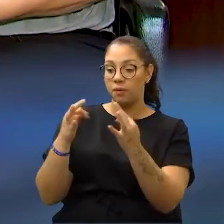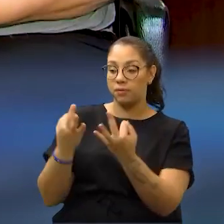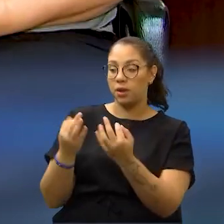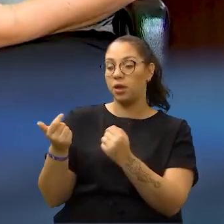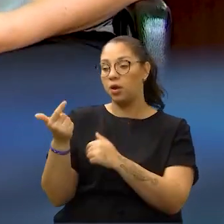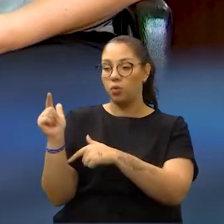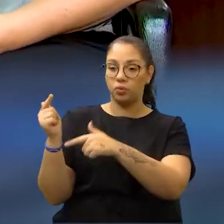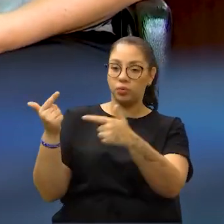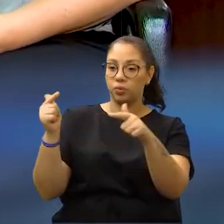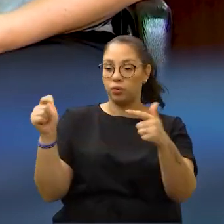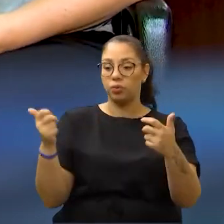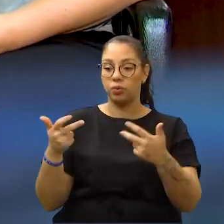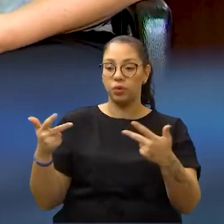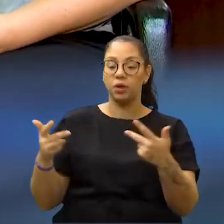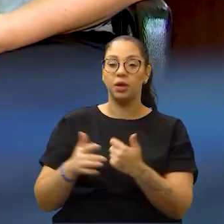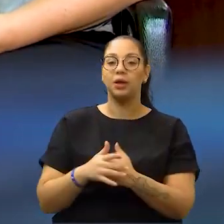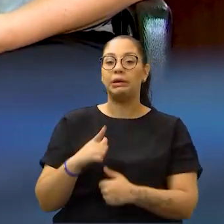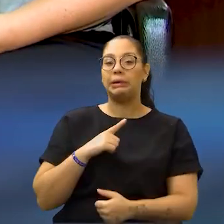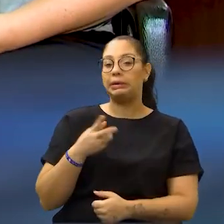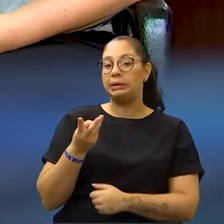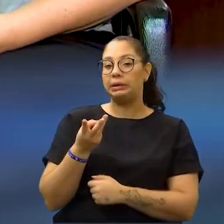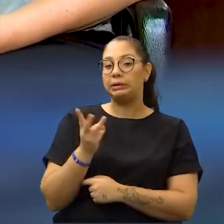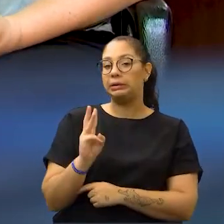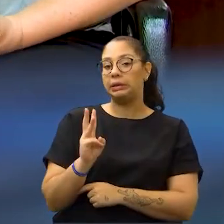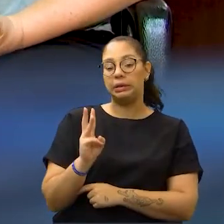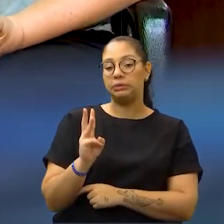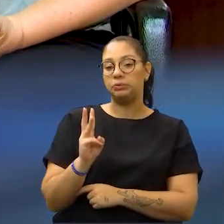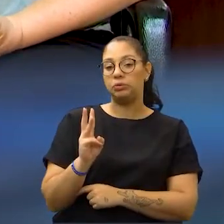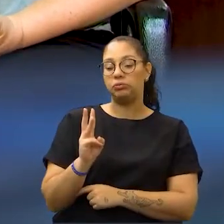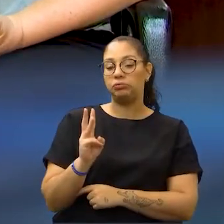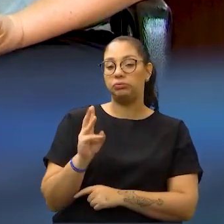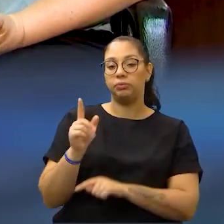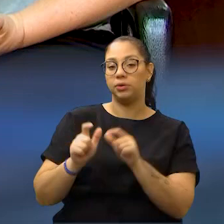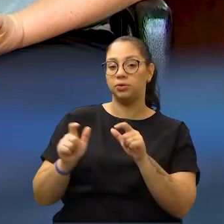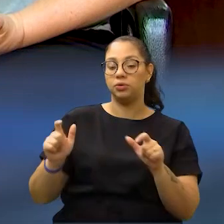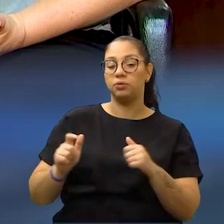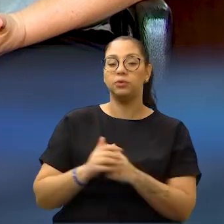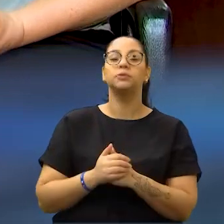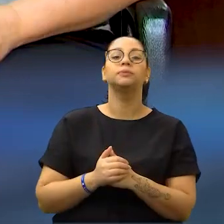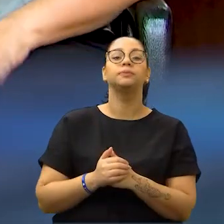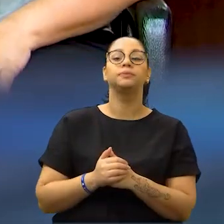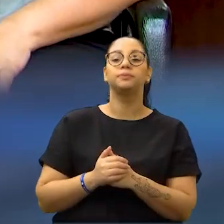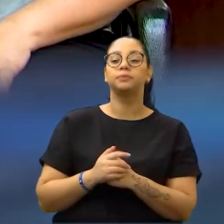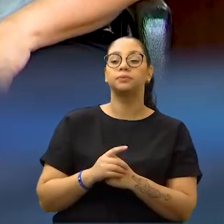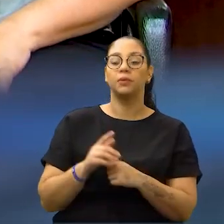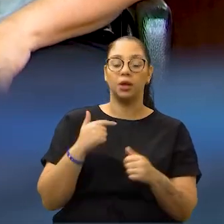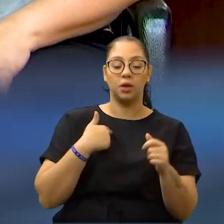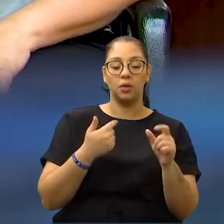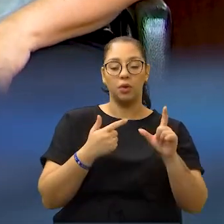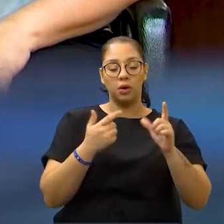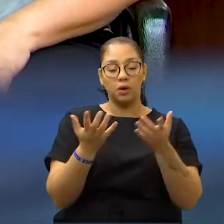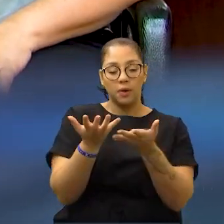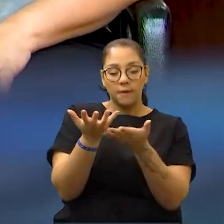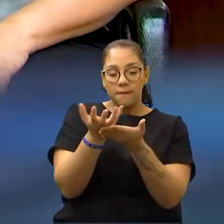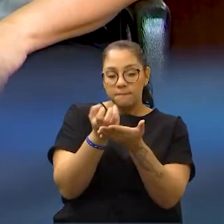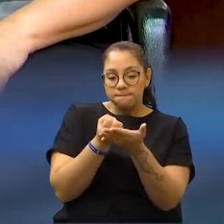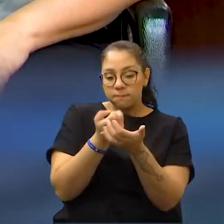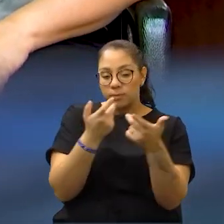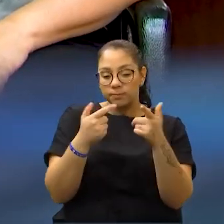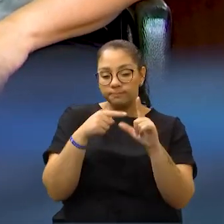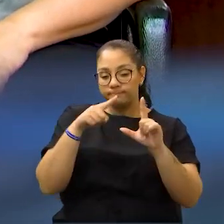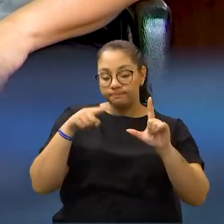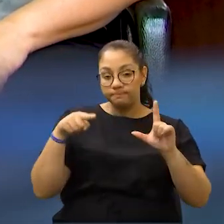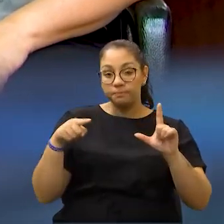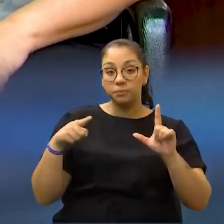outros trabalhos, a gente atinge 3 mil. E outro dia eu fazia o levantamento de indicadores, no final do